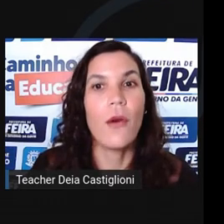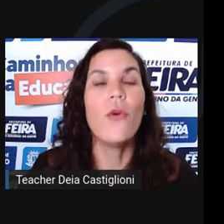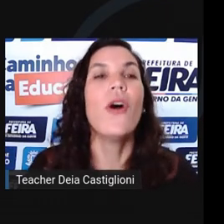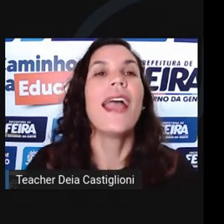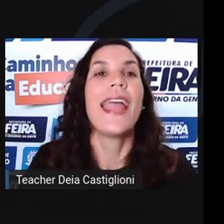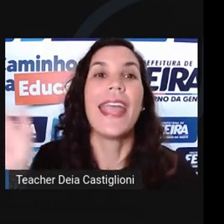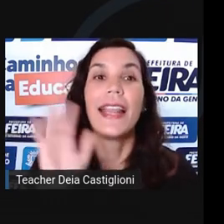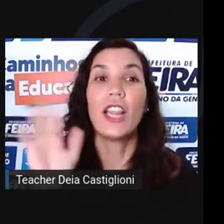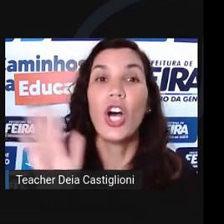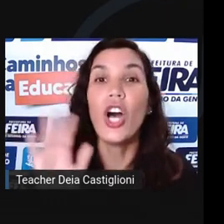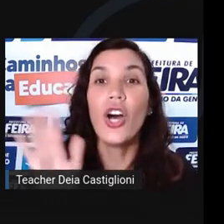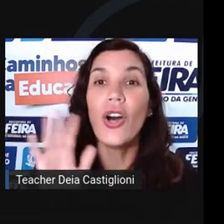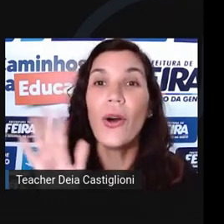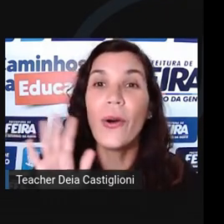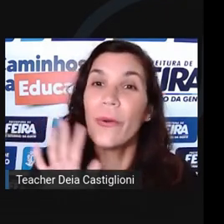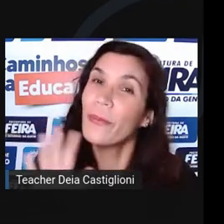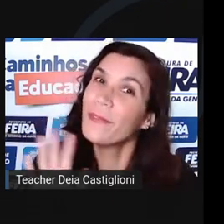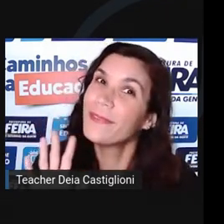é o hello,